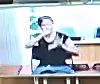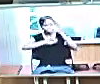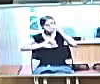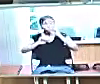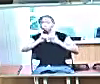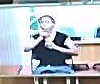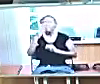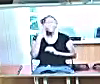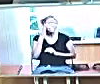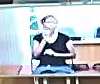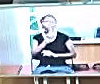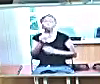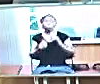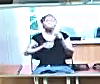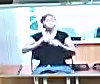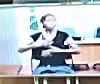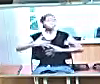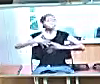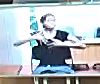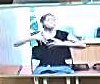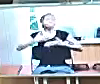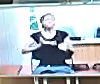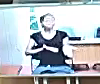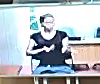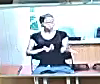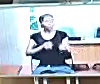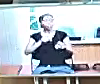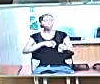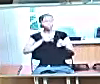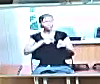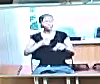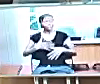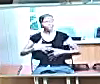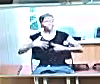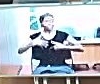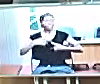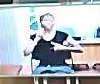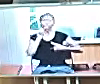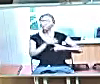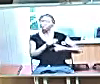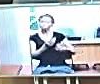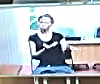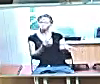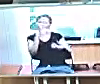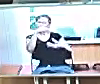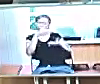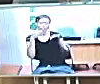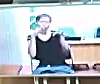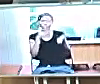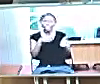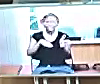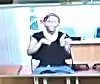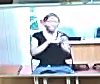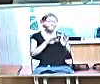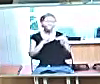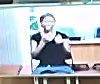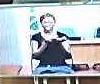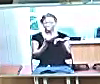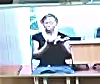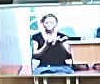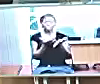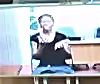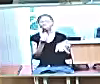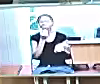o quanto isso é gratificante projovem rural o jovem que está lá quando ele chega na escola ele chega um pouco sem perceber sem muitas